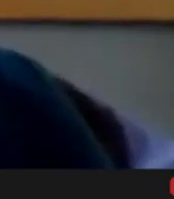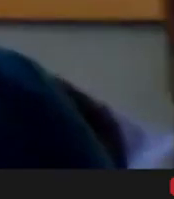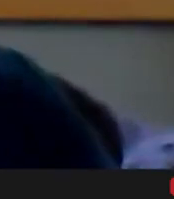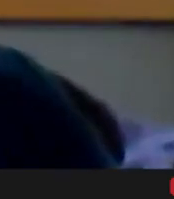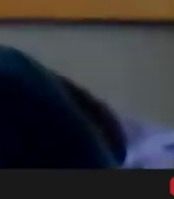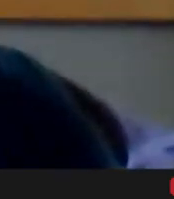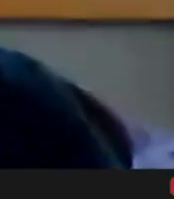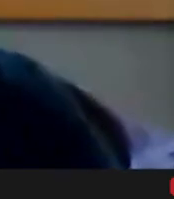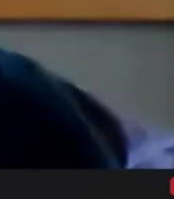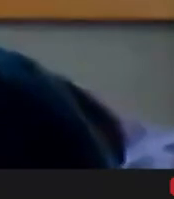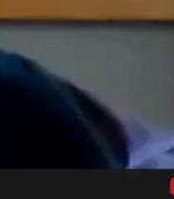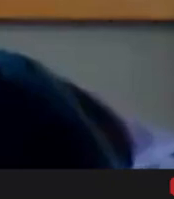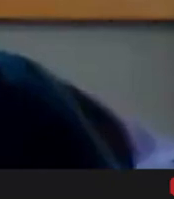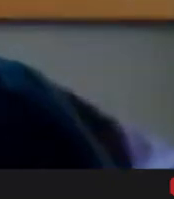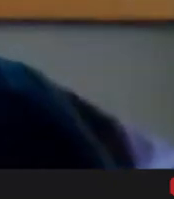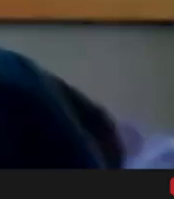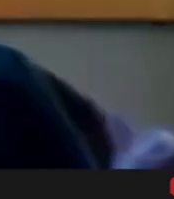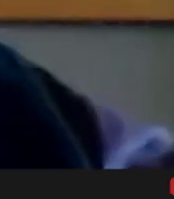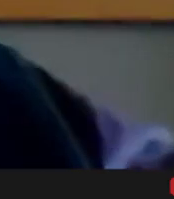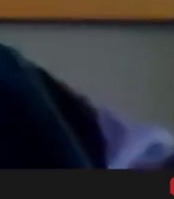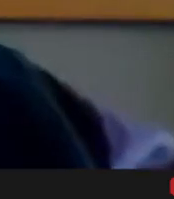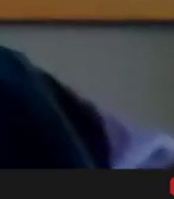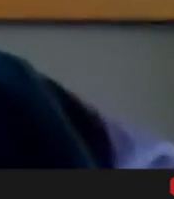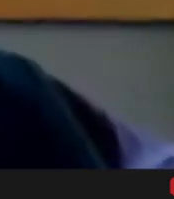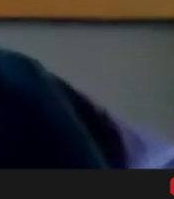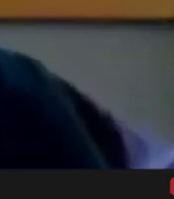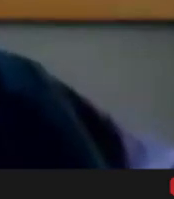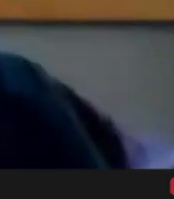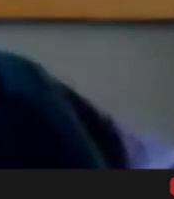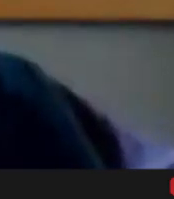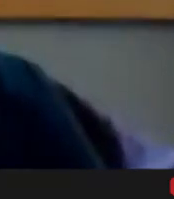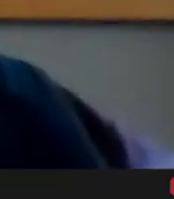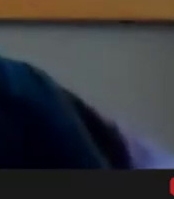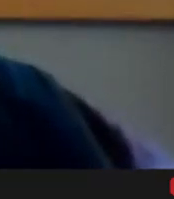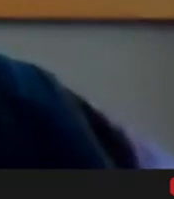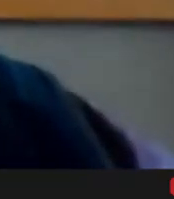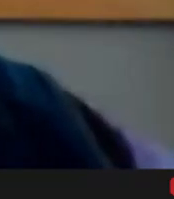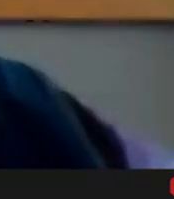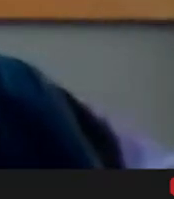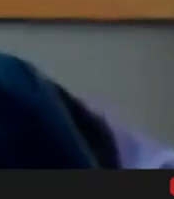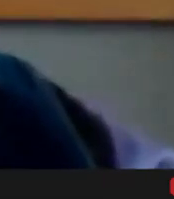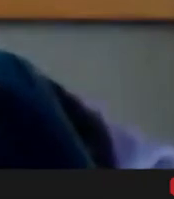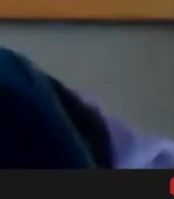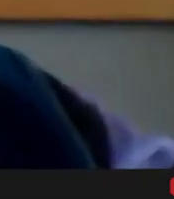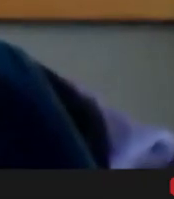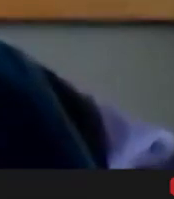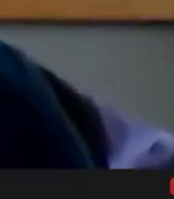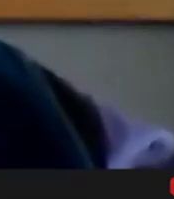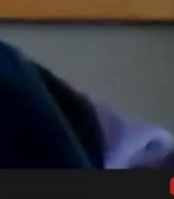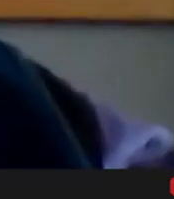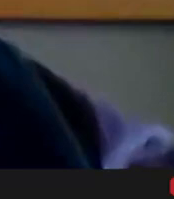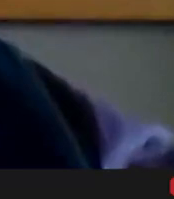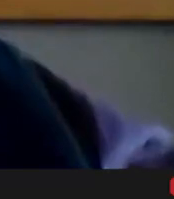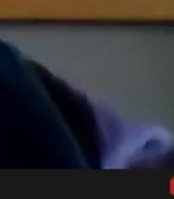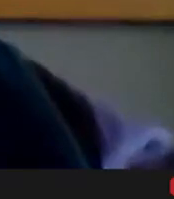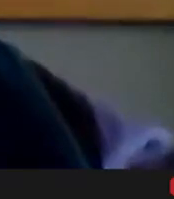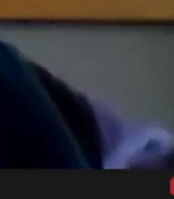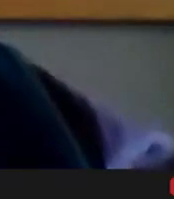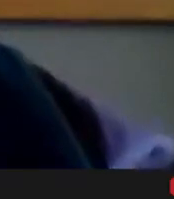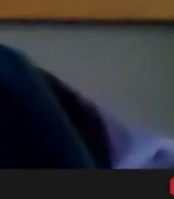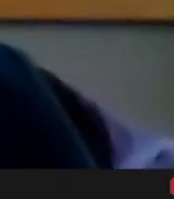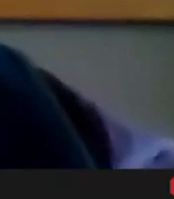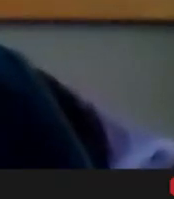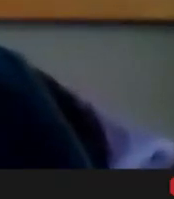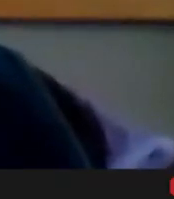uma outra que começou agora a ser aplicada já no município do Rio e agora no estado, que é o ensino das